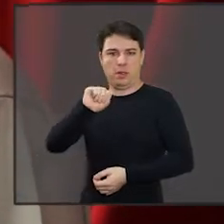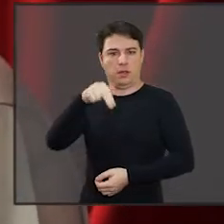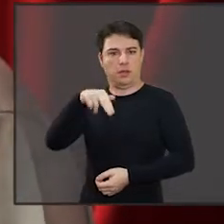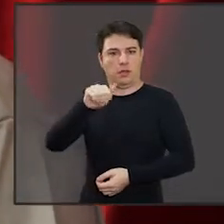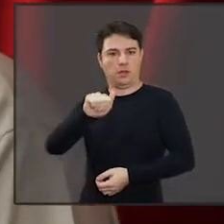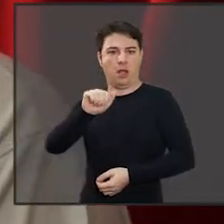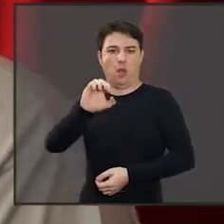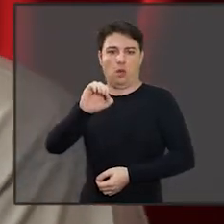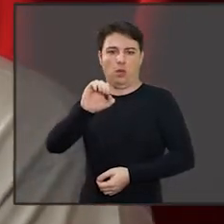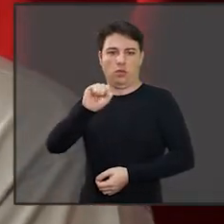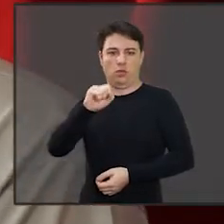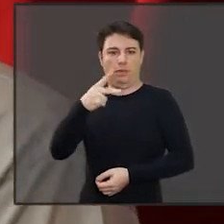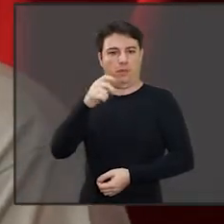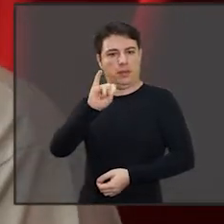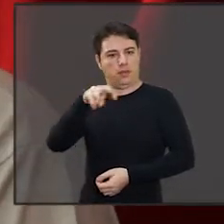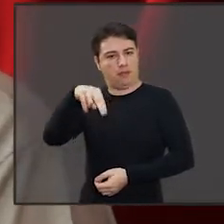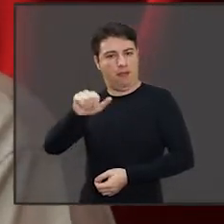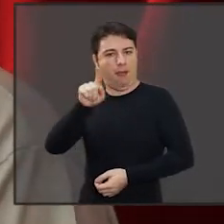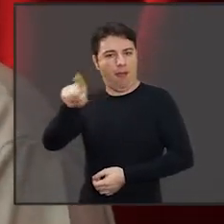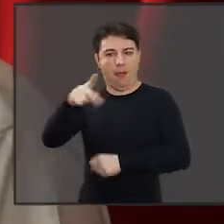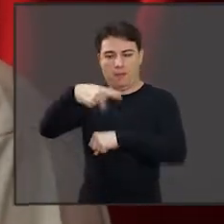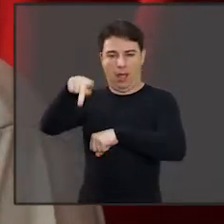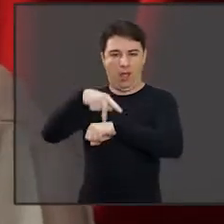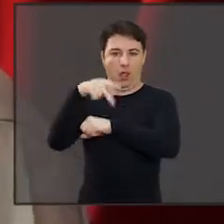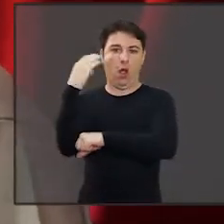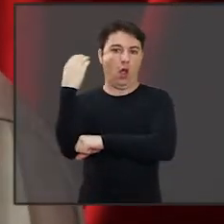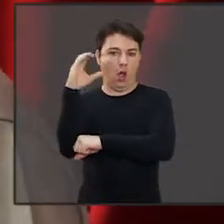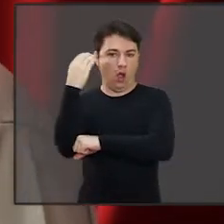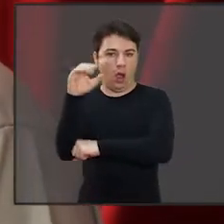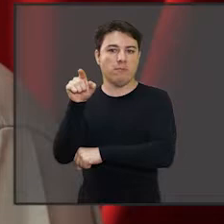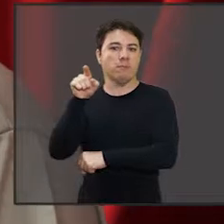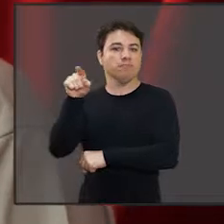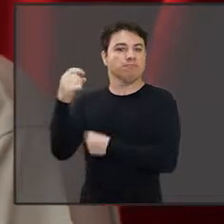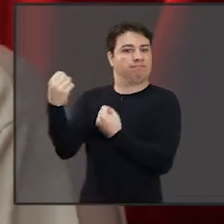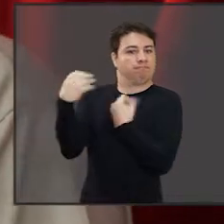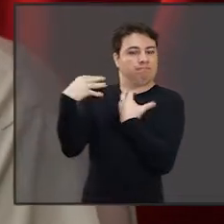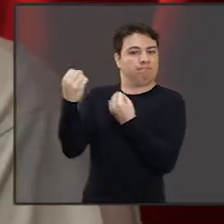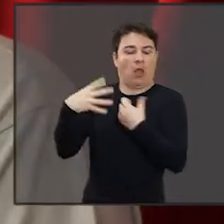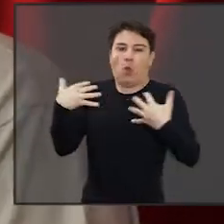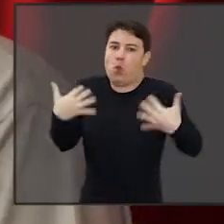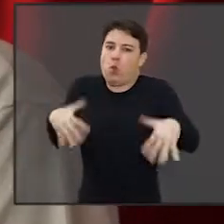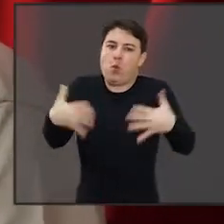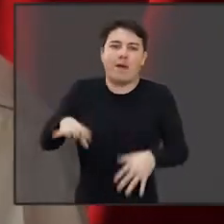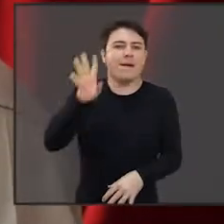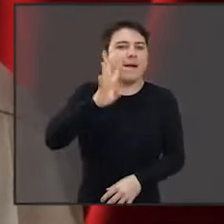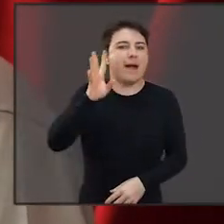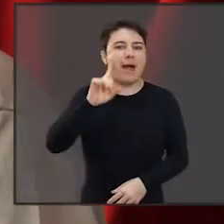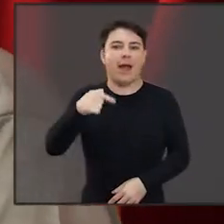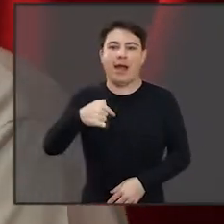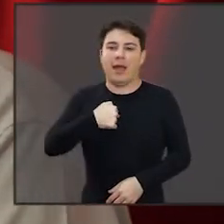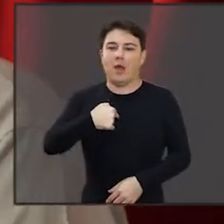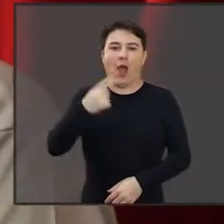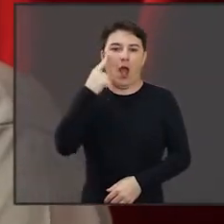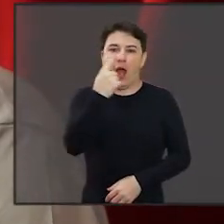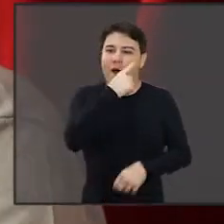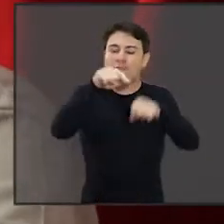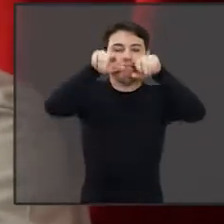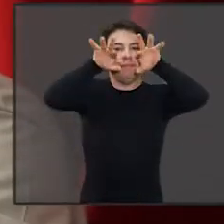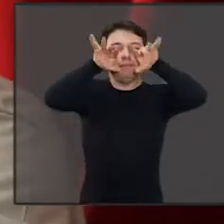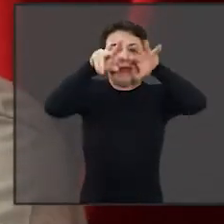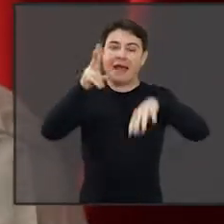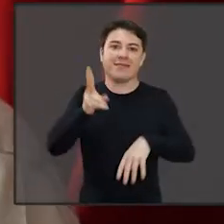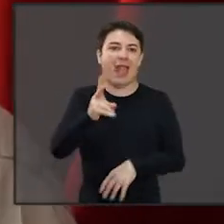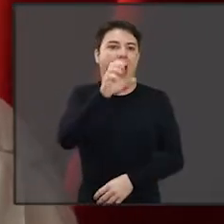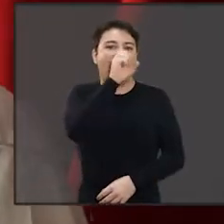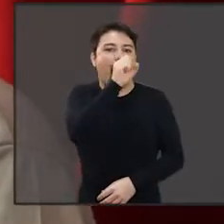Adriana Ospina, que é uma improvisadora colombiana muito legal, aí eu me apaixonei, e toda vez que eu